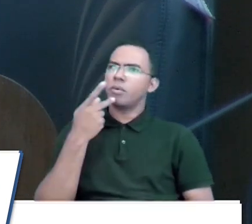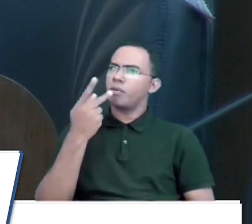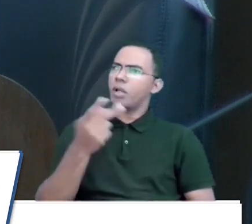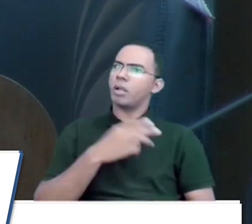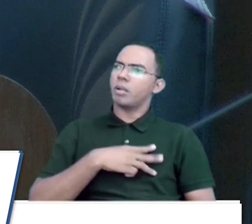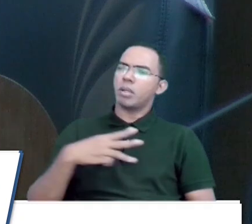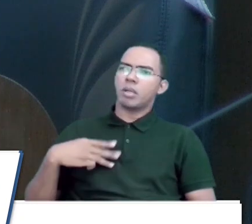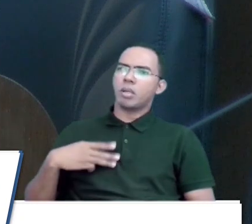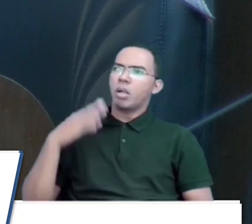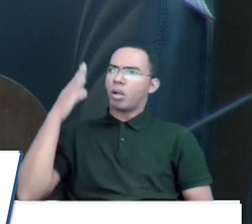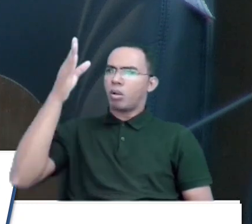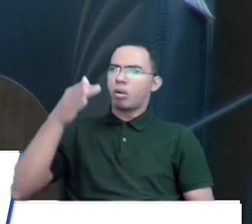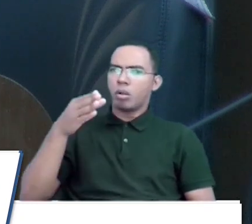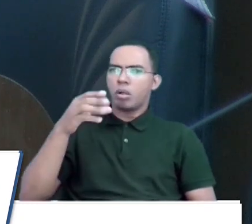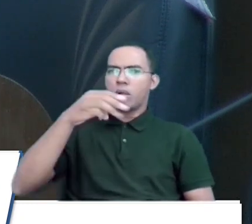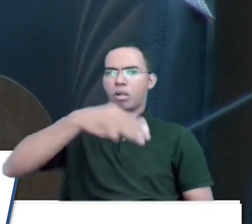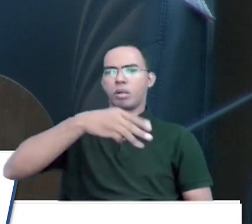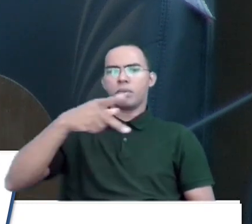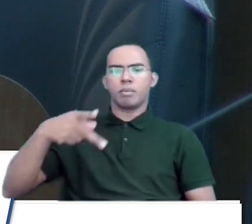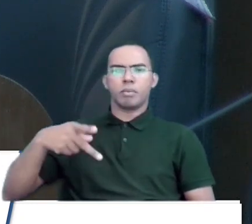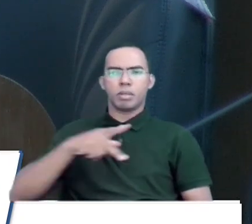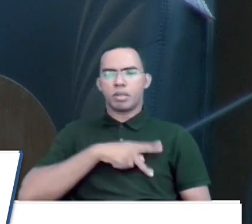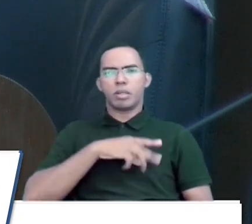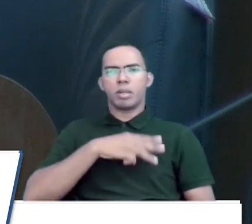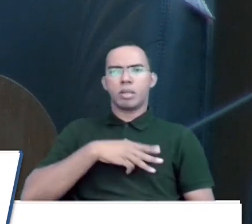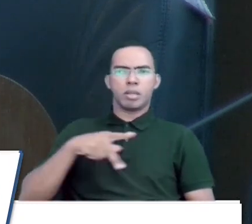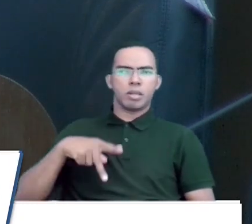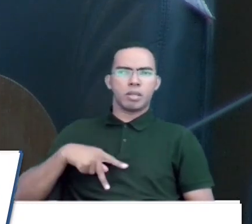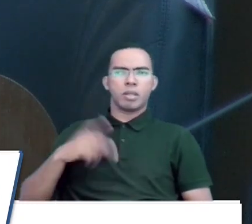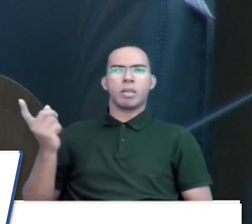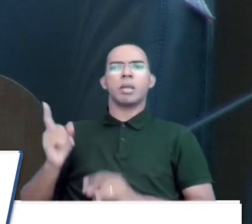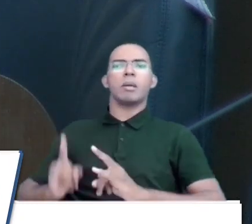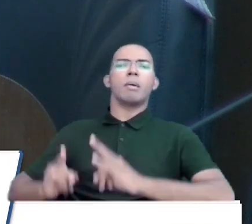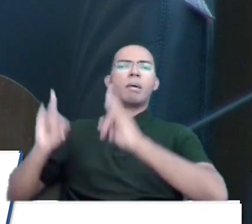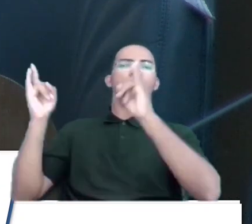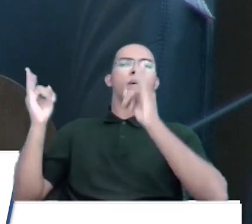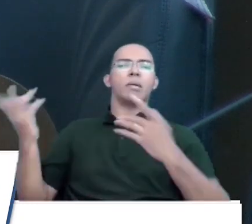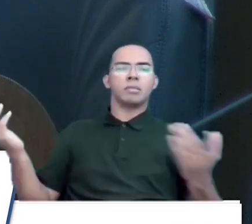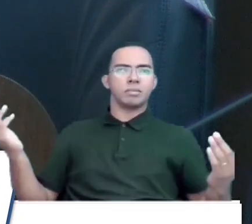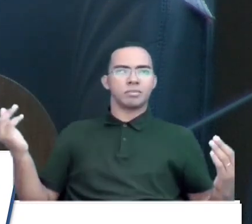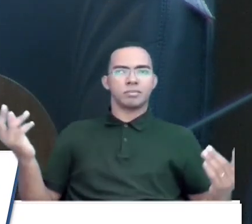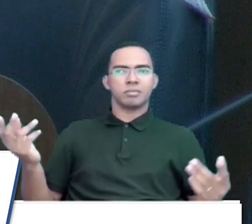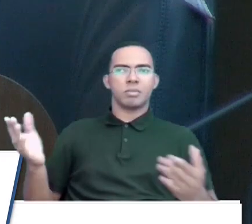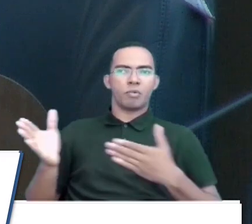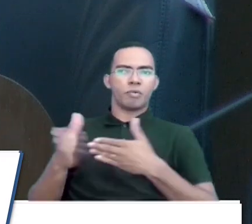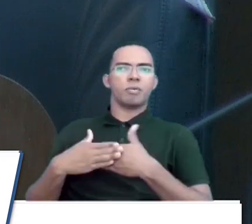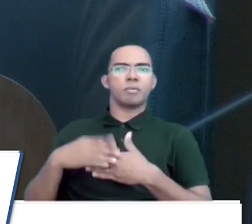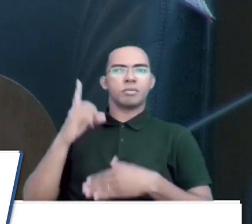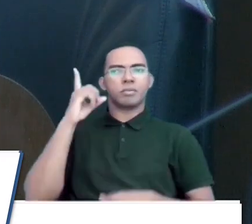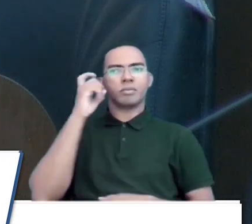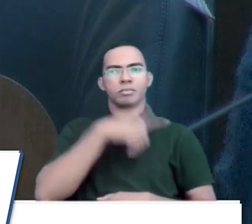Público, coloca na porta do Ministério Público. Mas os caras moram em condomínio. Aí fica difícil.